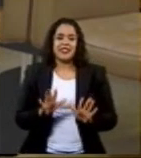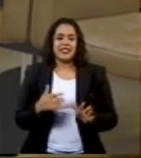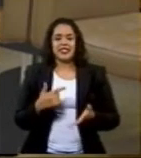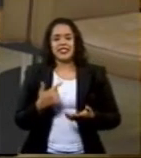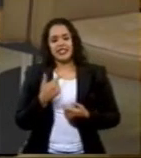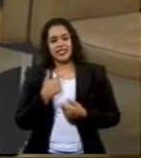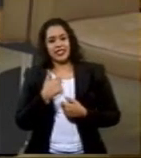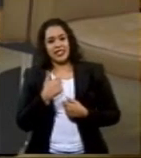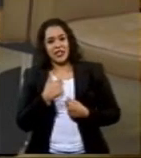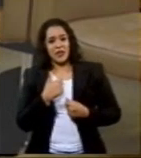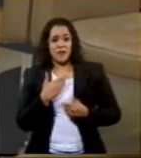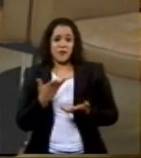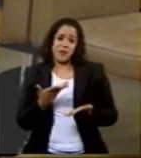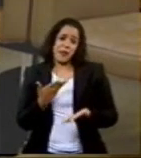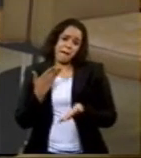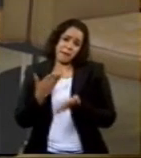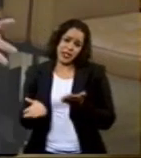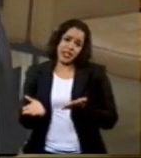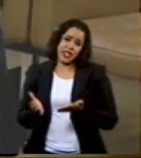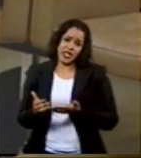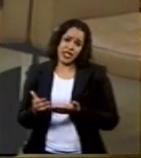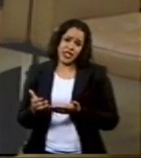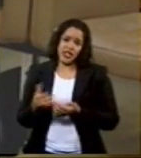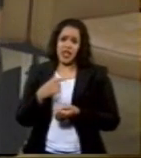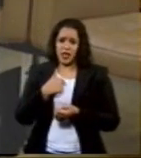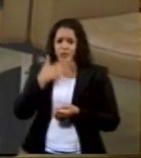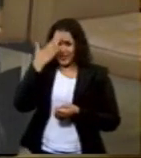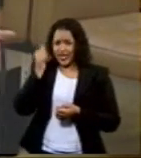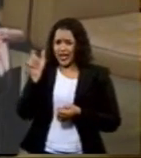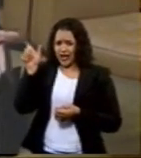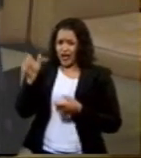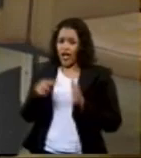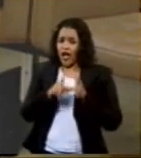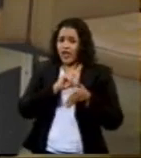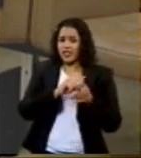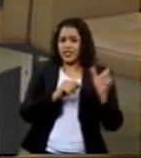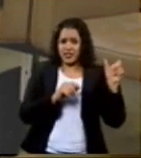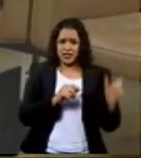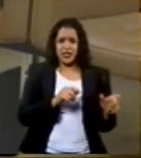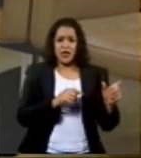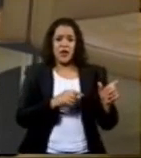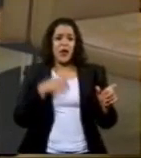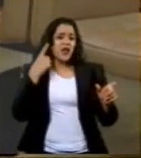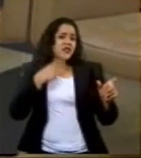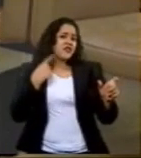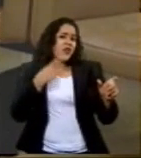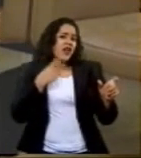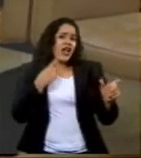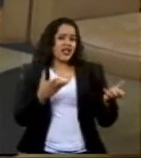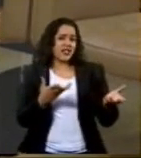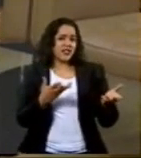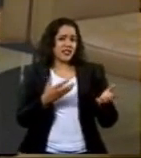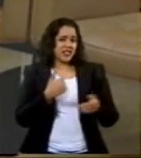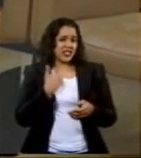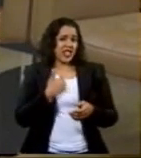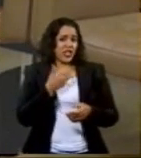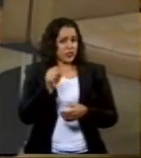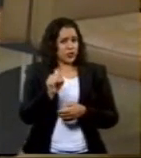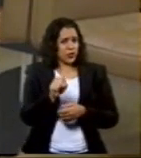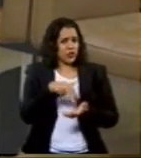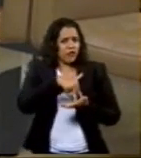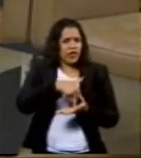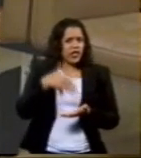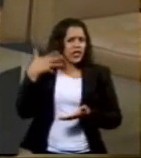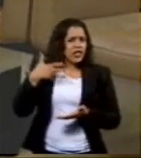que talvez perder por um advogado de 18 anos, que eu sei que recentemente um de 18 anos fez tentação oral, mas é uma grande honra estar